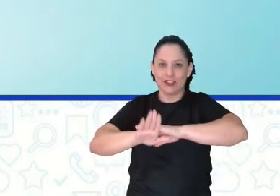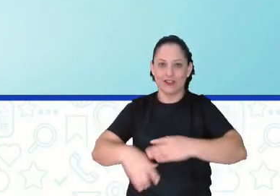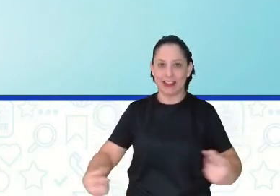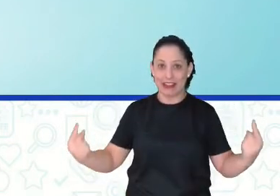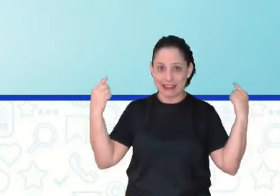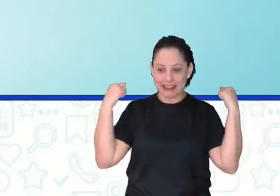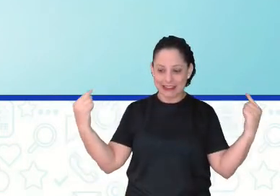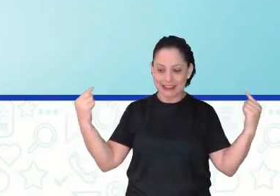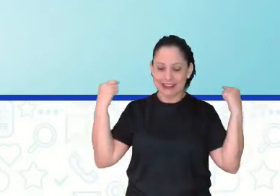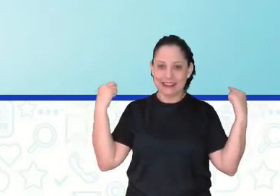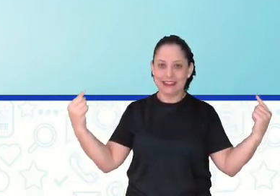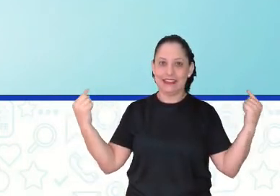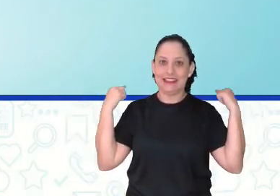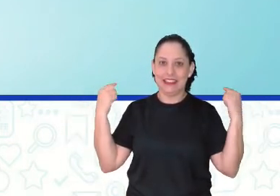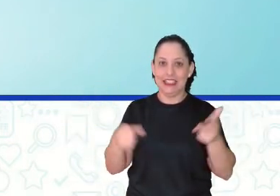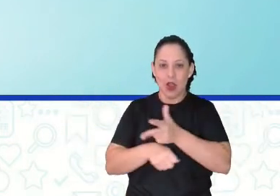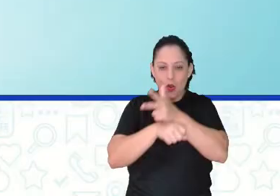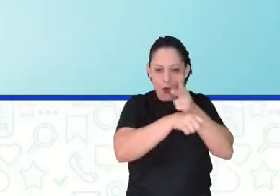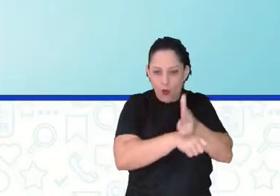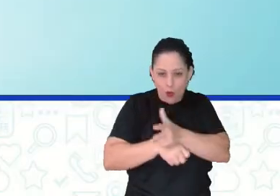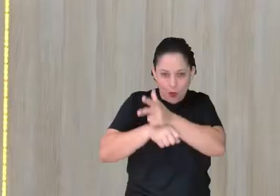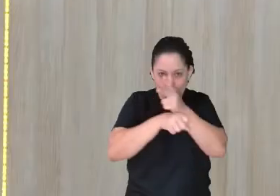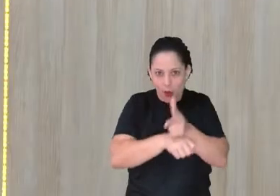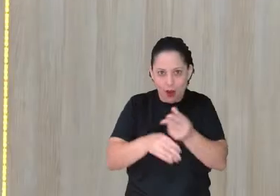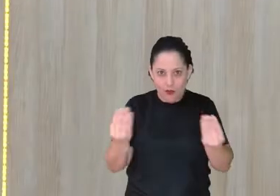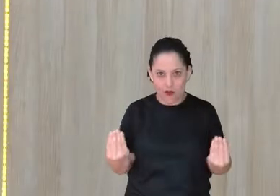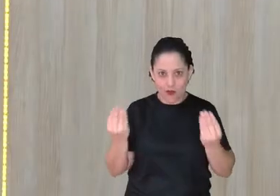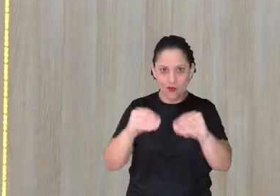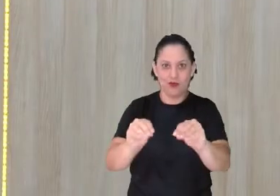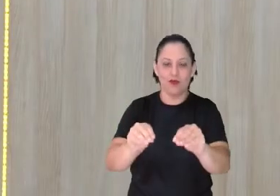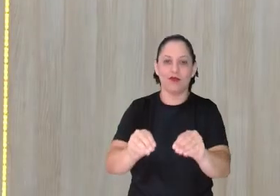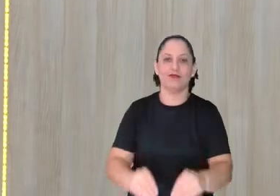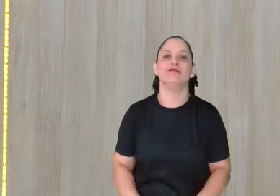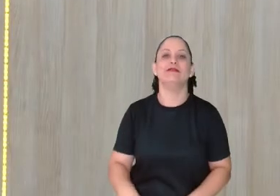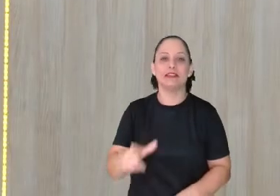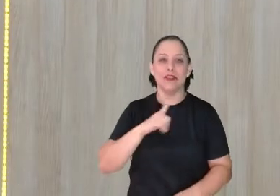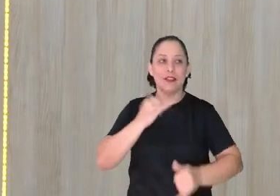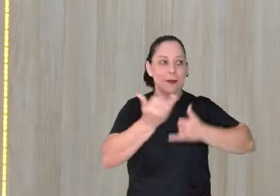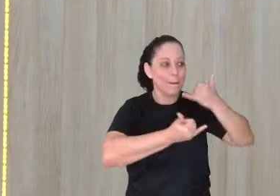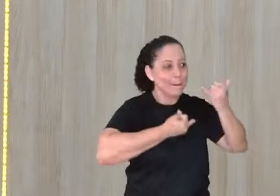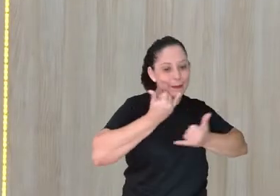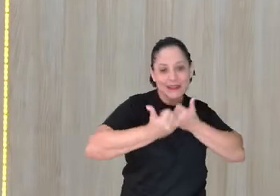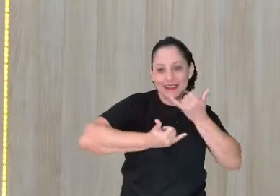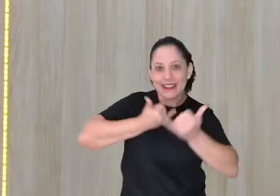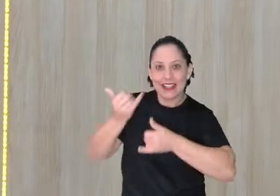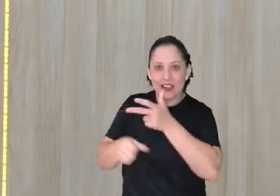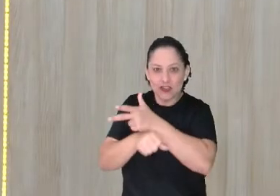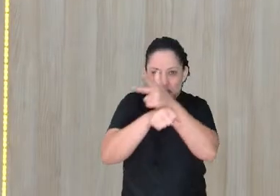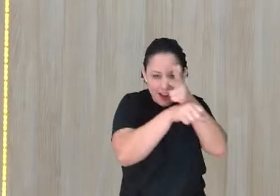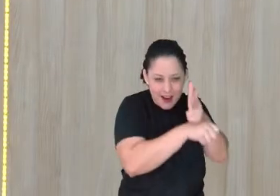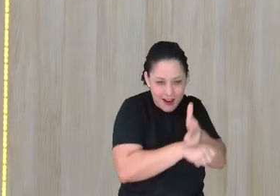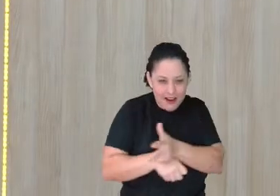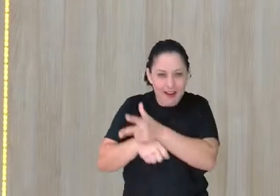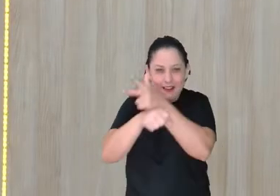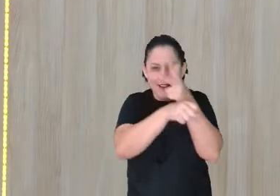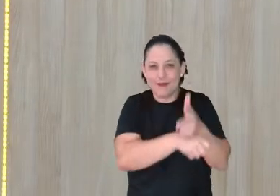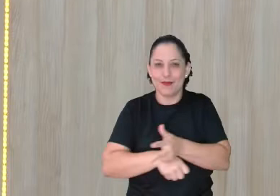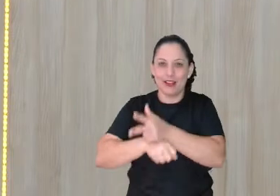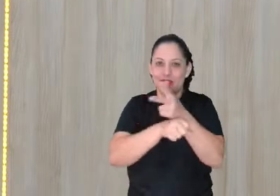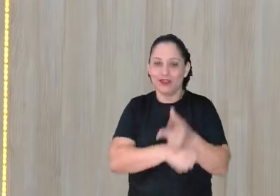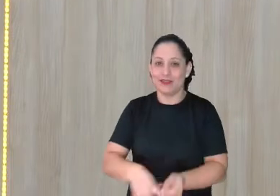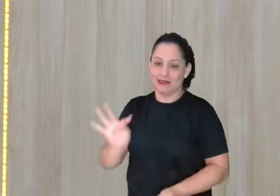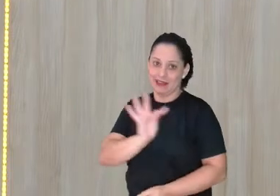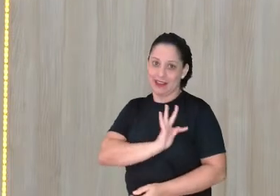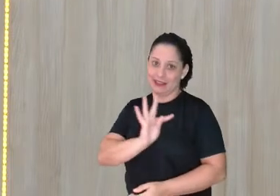na TV. Então, veja, para a TV. Então, estava sendo um jogo de imagem, um jogo de vídeos, né? E aí vocês vão